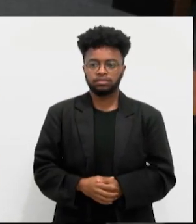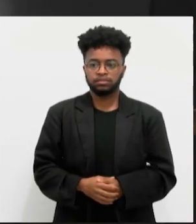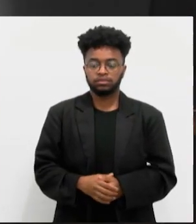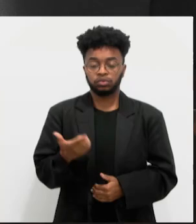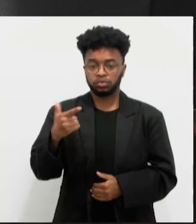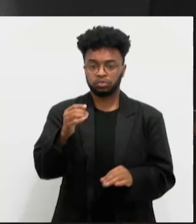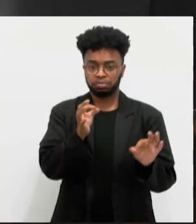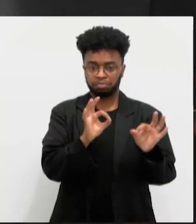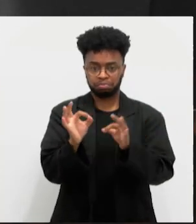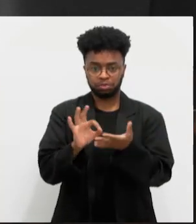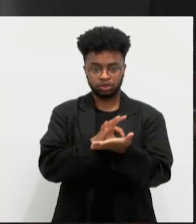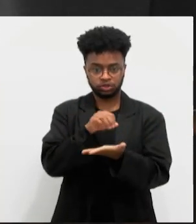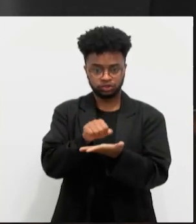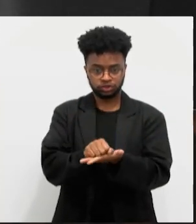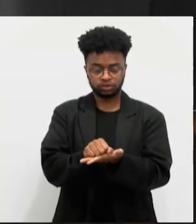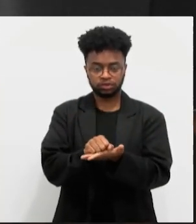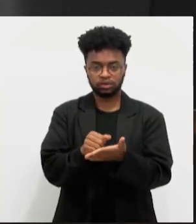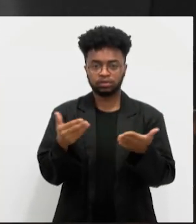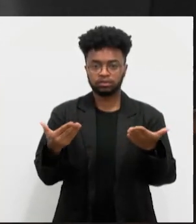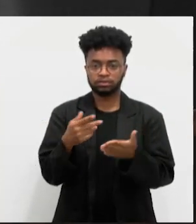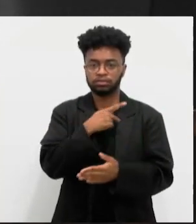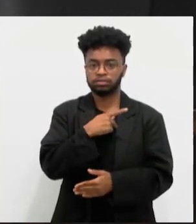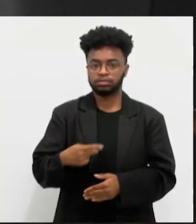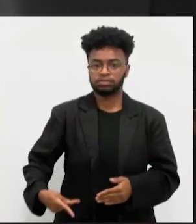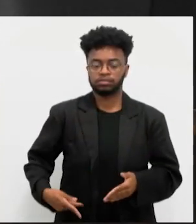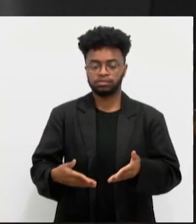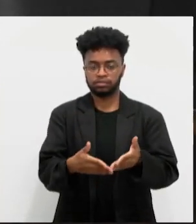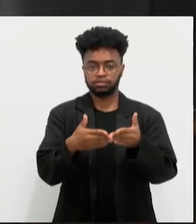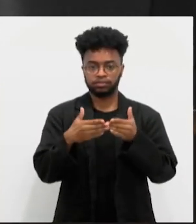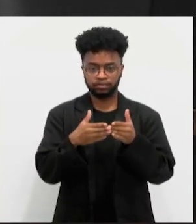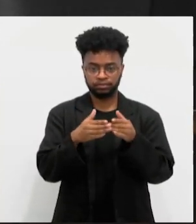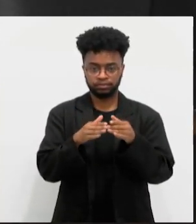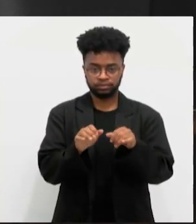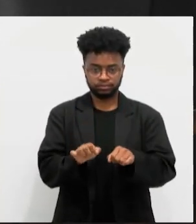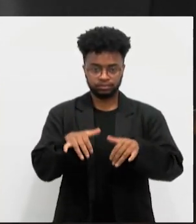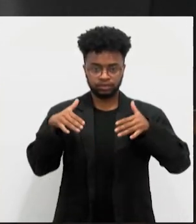Não havendo mais orador inscrito, a presidência suspende a sessão